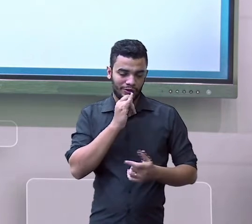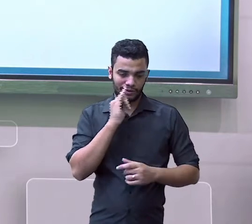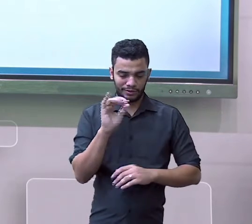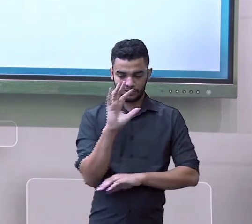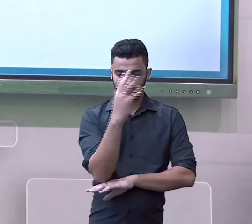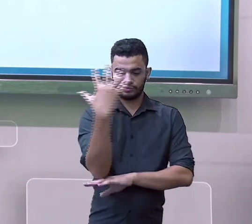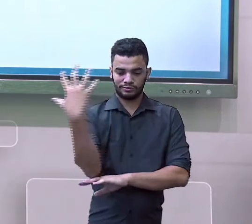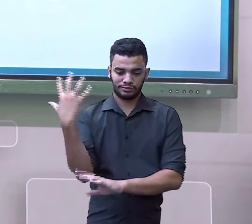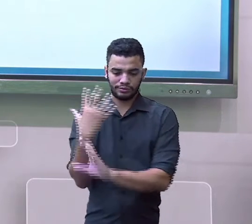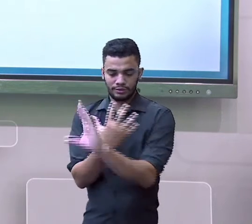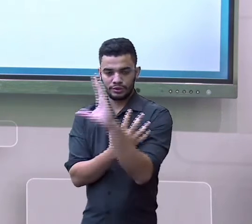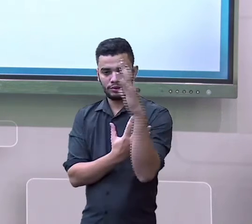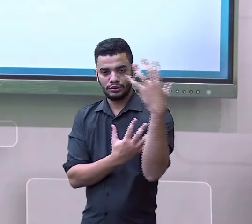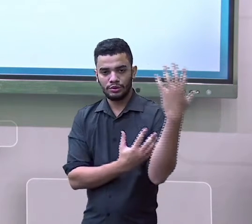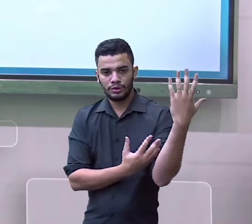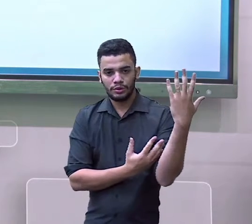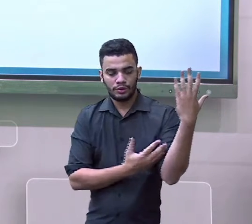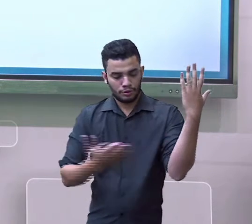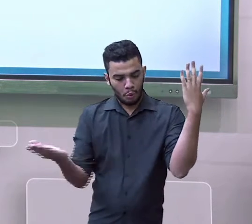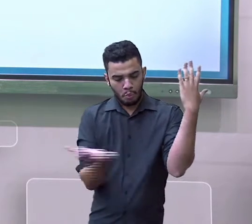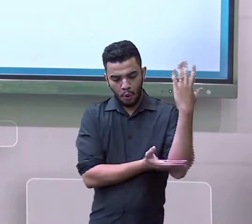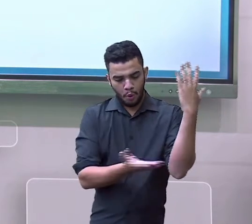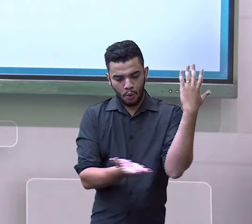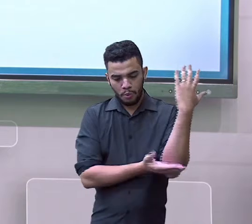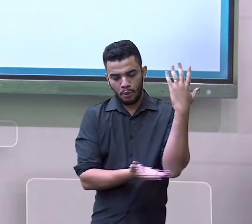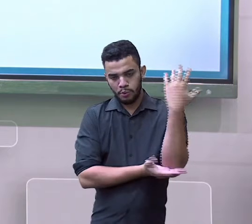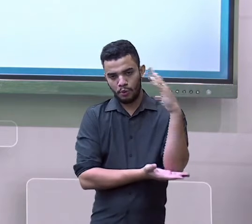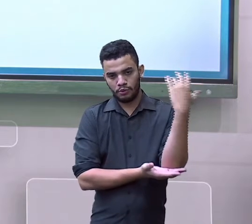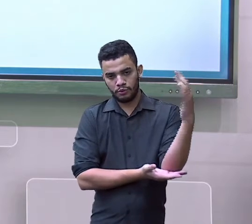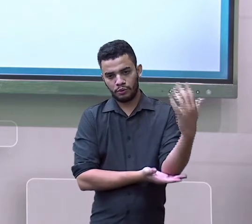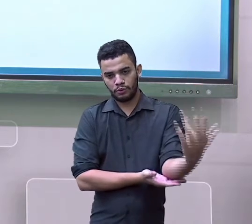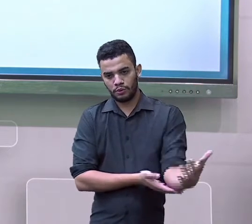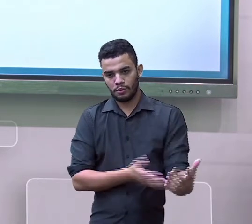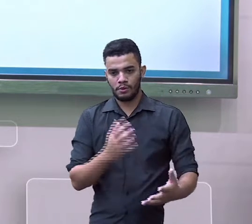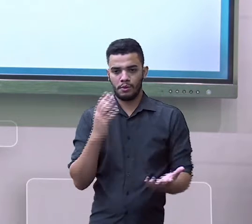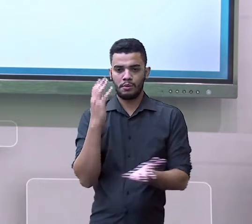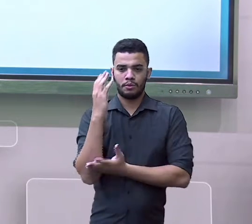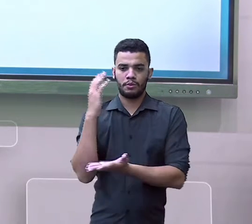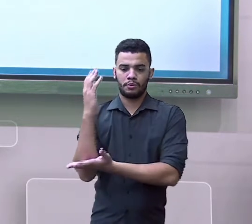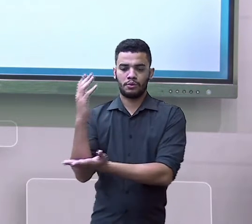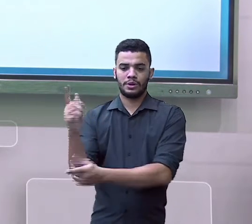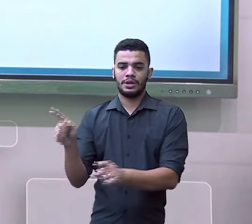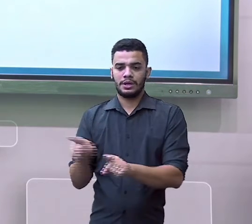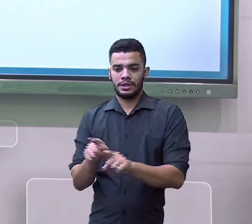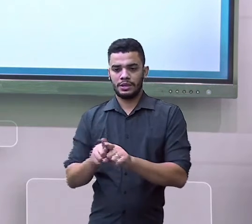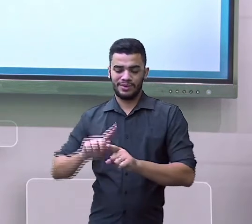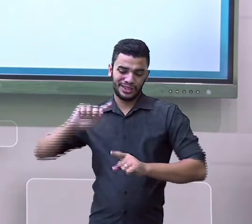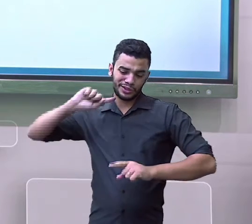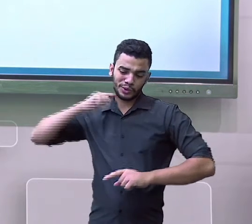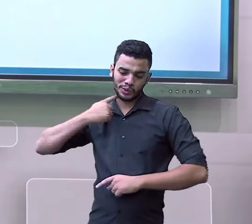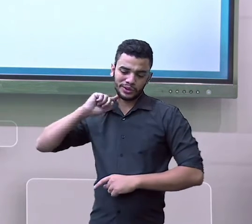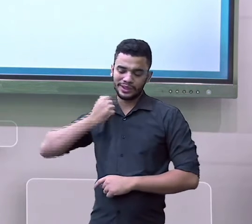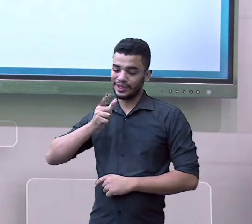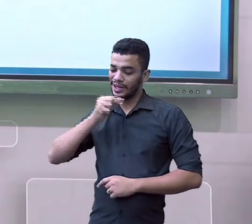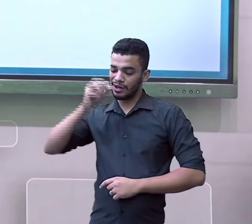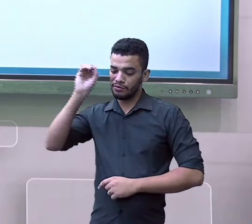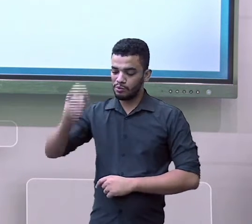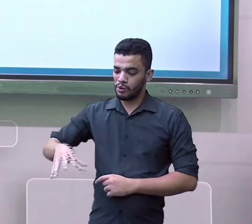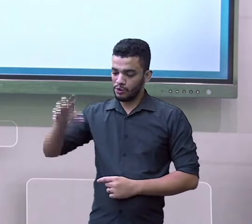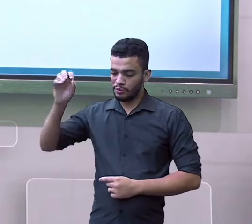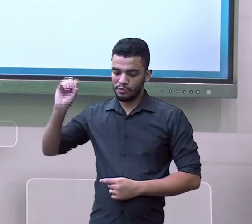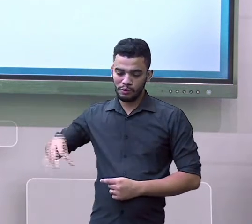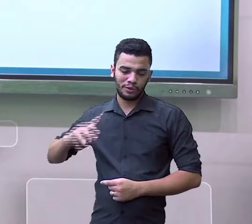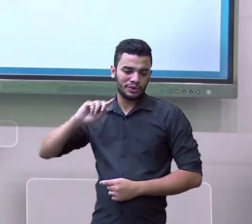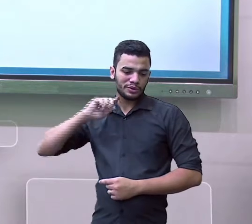meio, como, por exemplo, a poluição descontrolada, a ocupação indevida de ecossistemas que